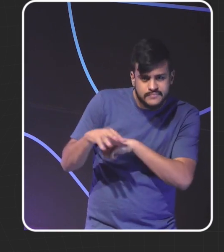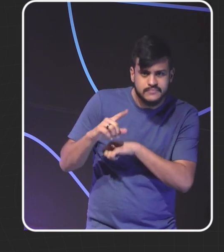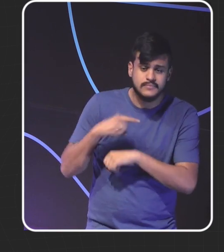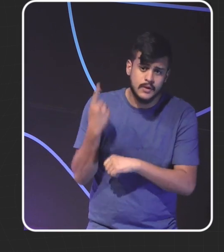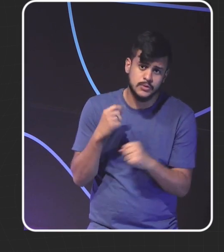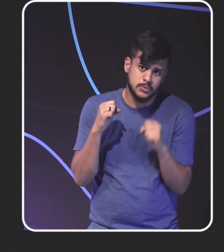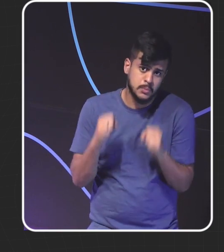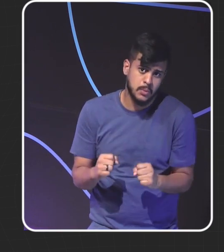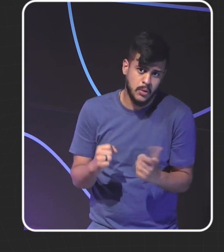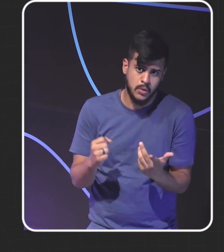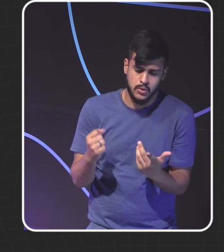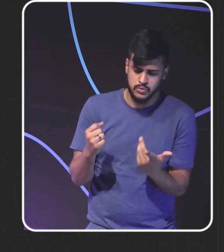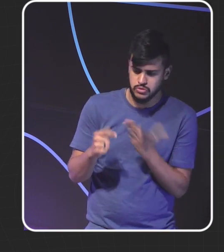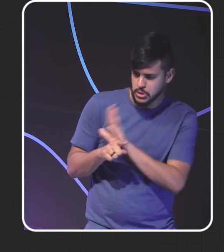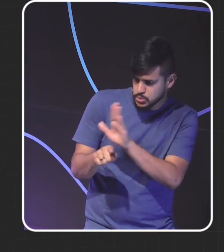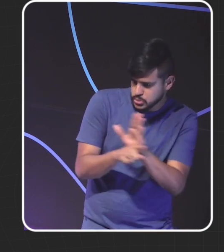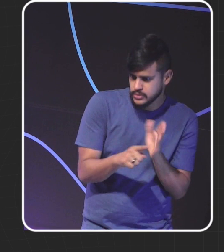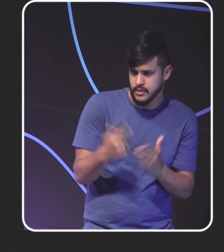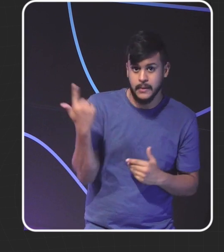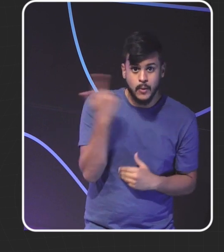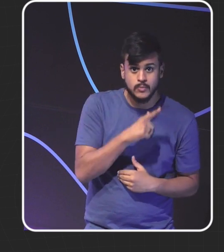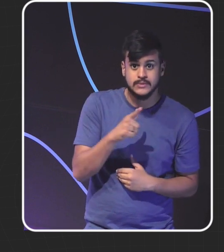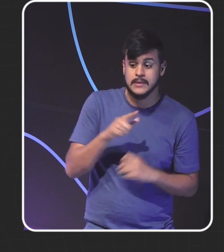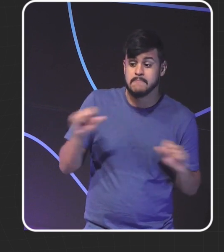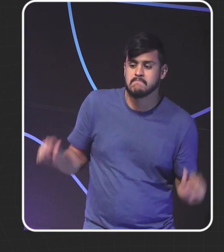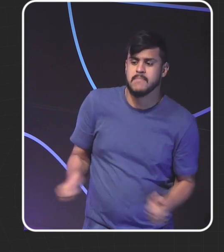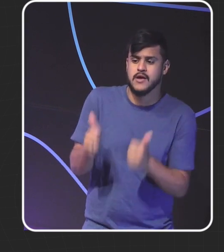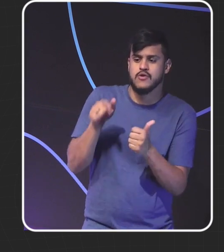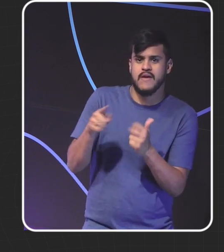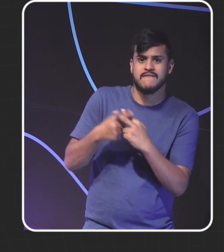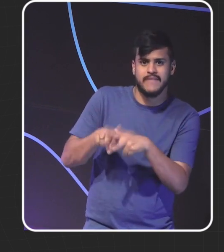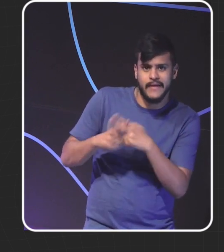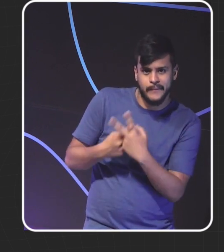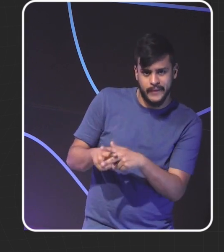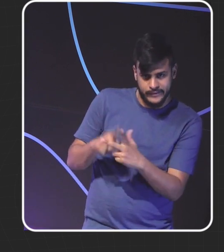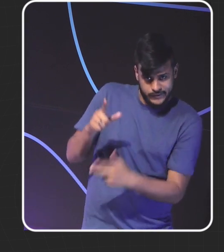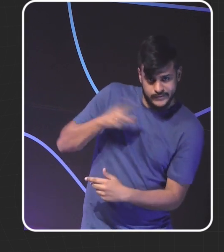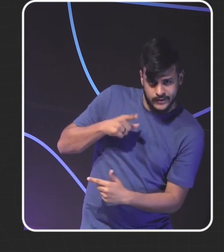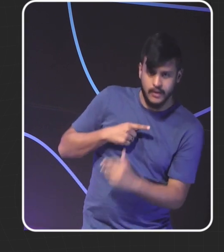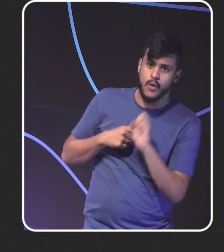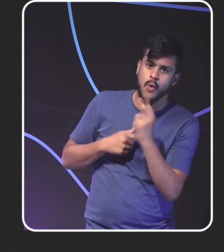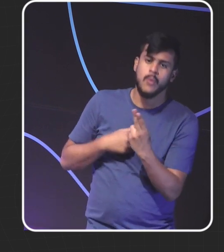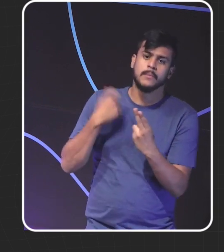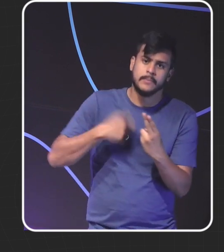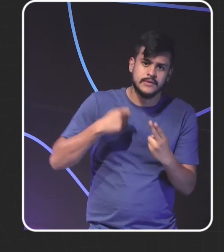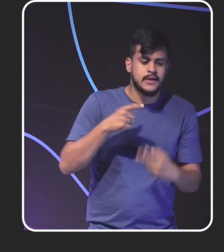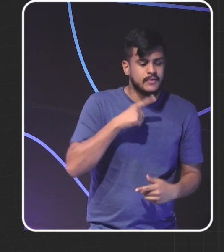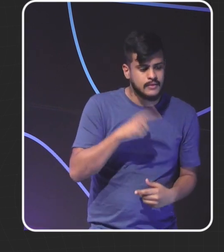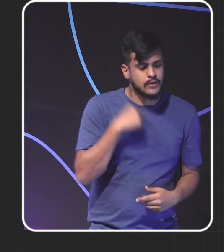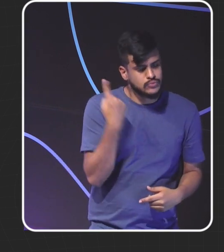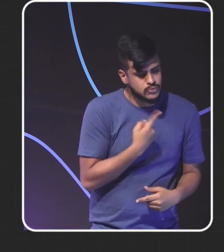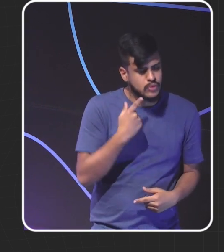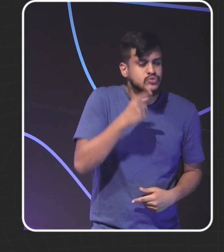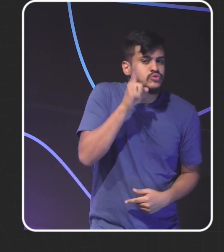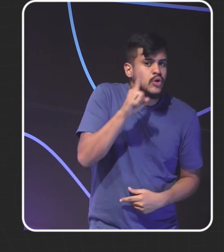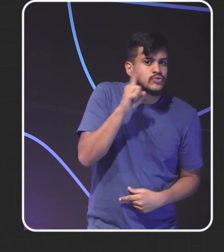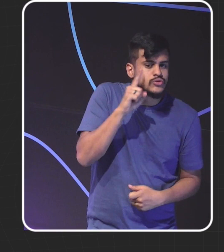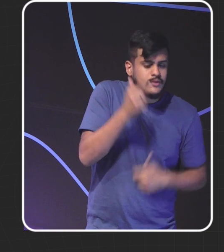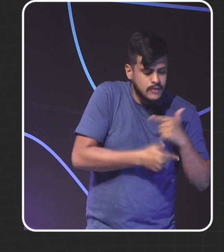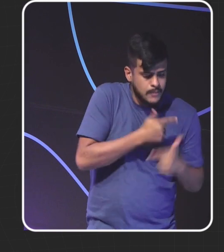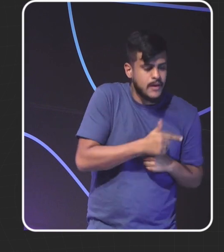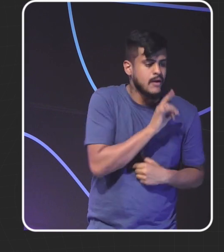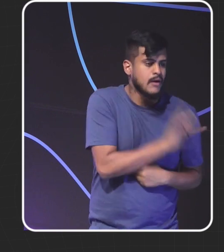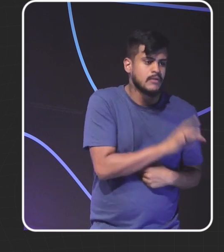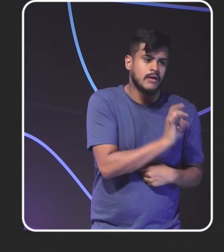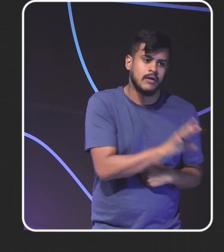pudesse colaborar para melhorar essas ferramentas, ou a gente tem que fazer esse trabalho de formiguinha, de ficar indo de aplicação por